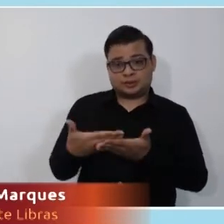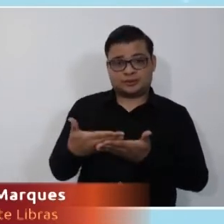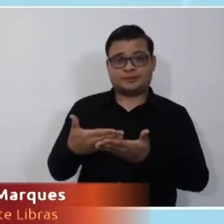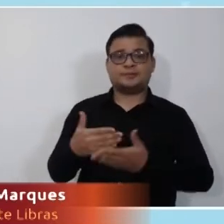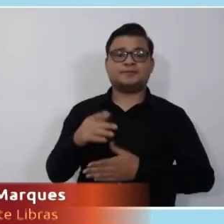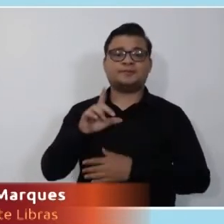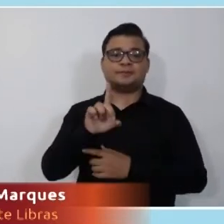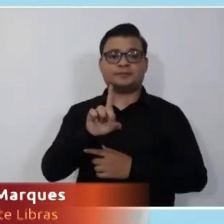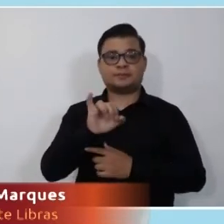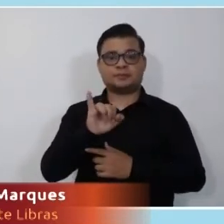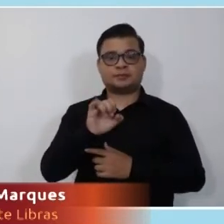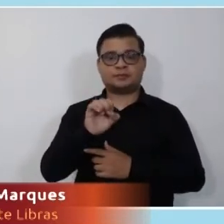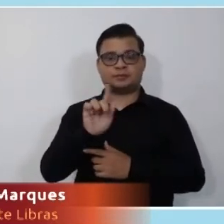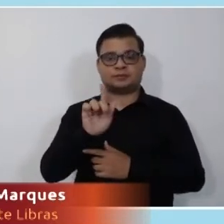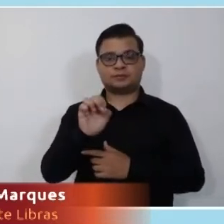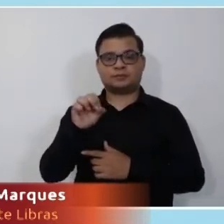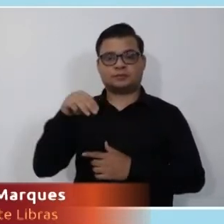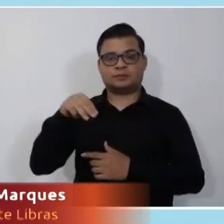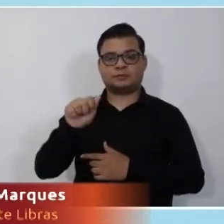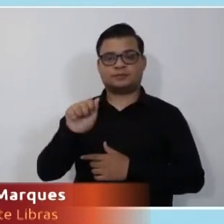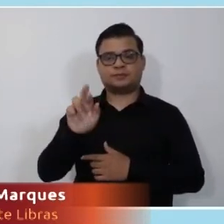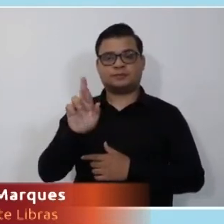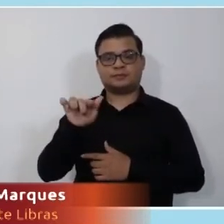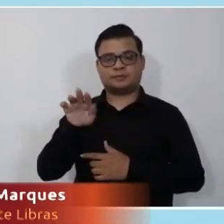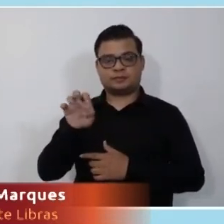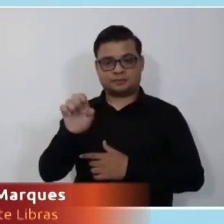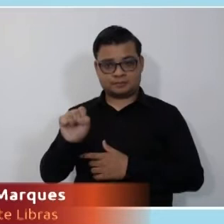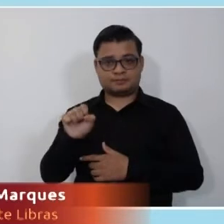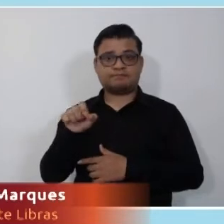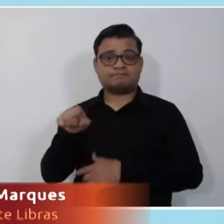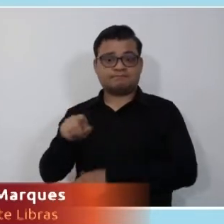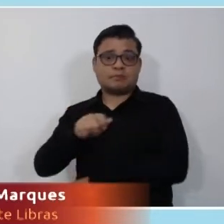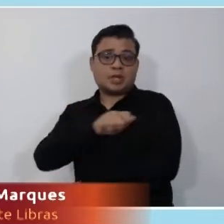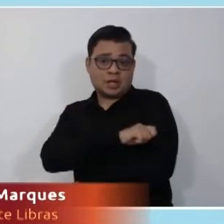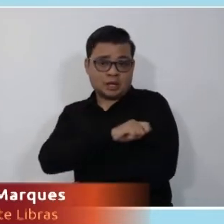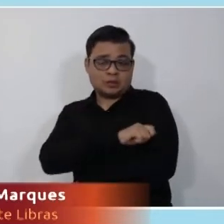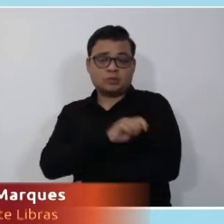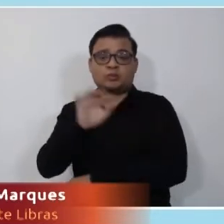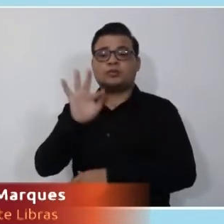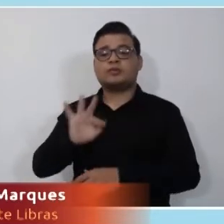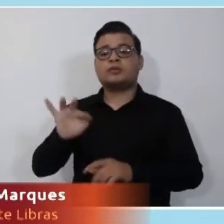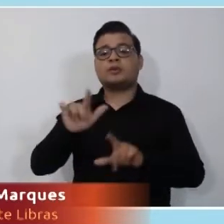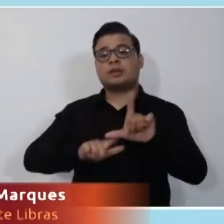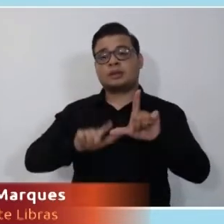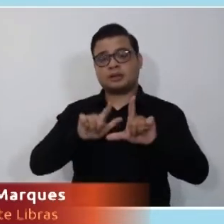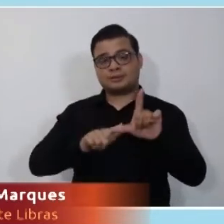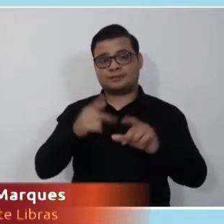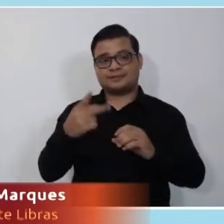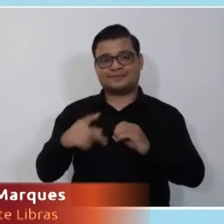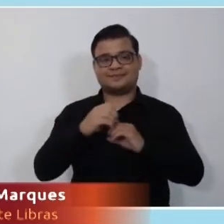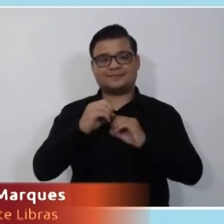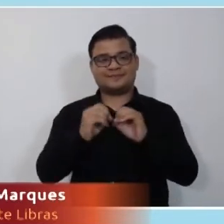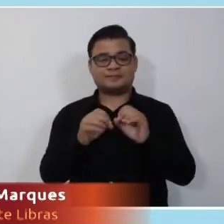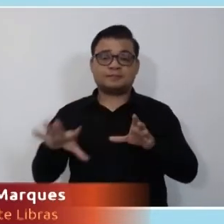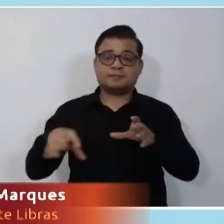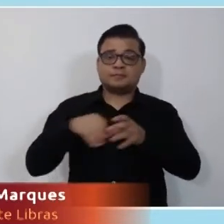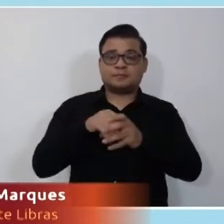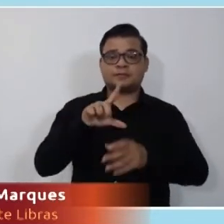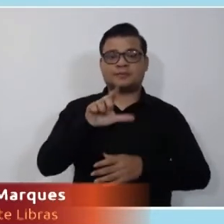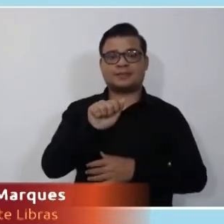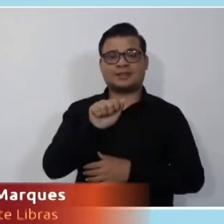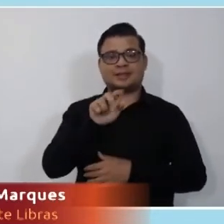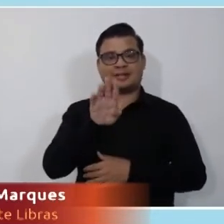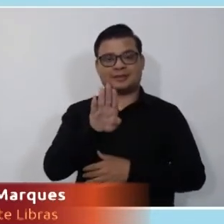o Diogo Marques. Diogo, que é aluno da Faculdade de Letras da UFG e que faz parte do LabTAV. Muito obrigada pela